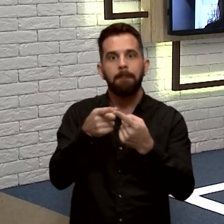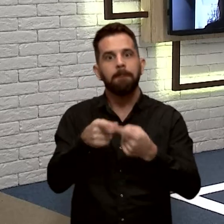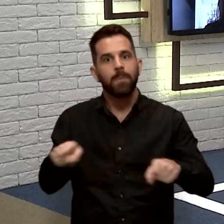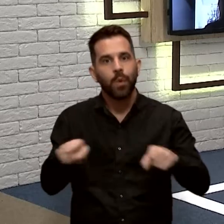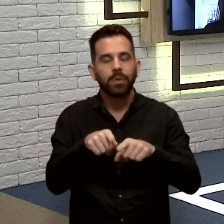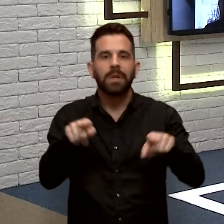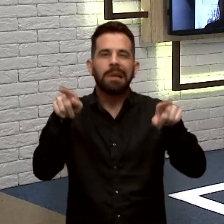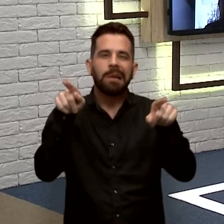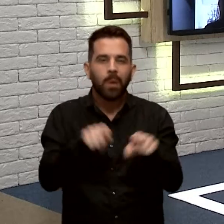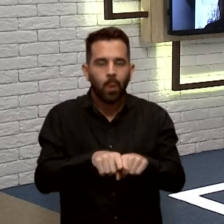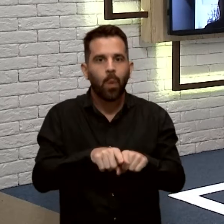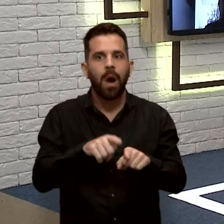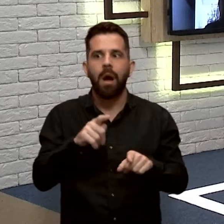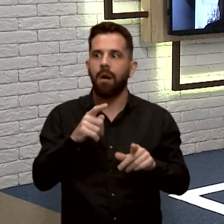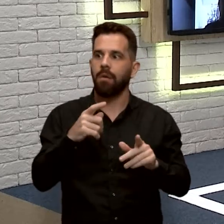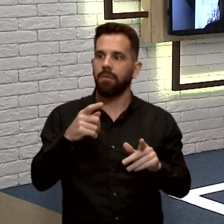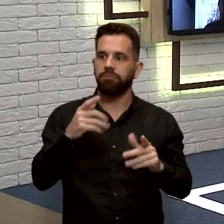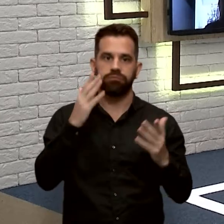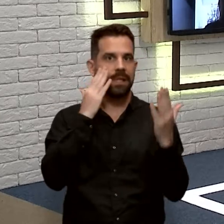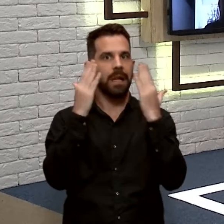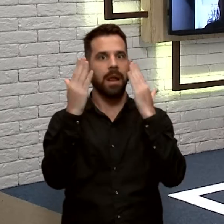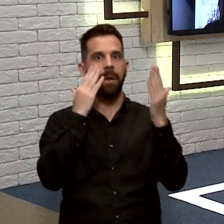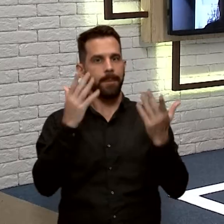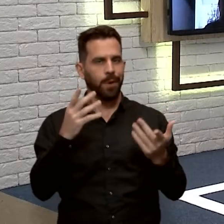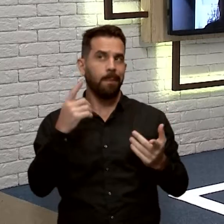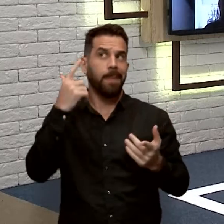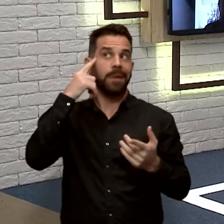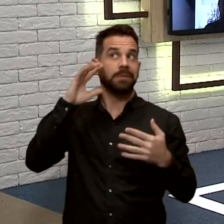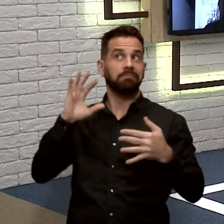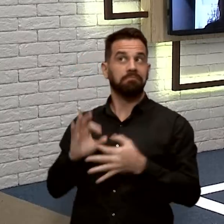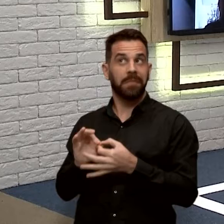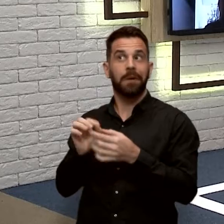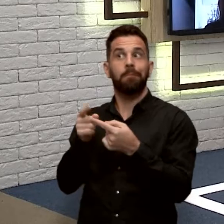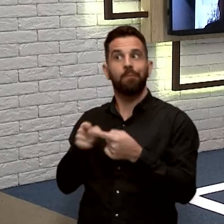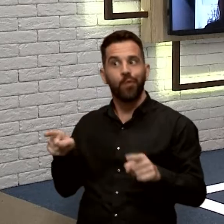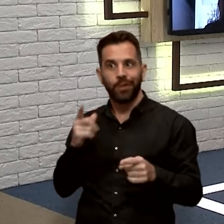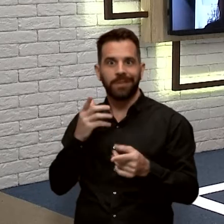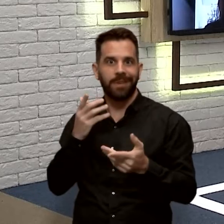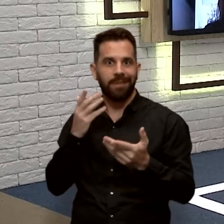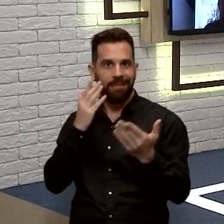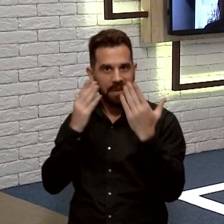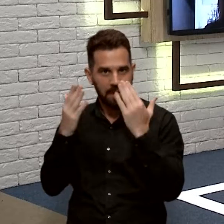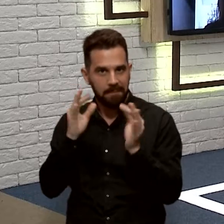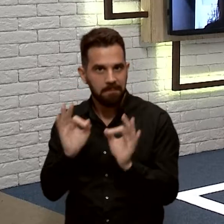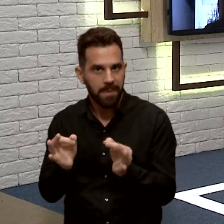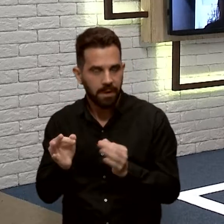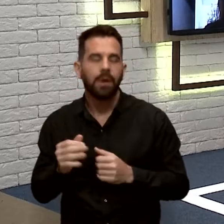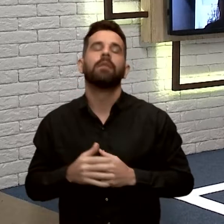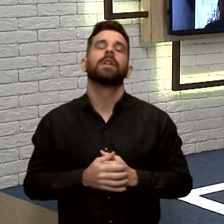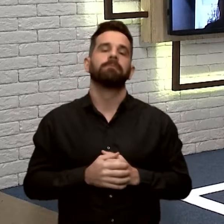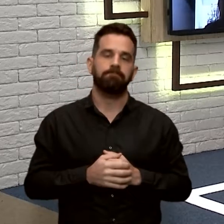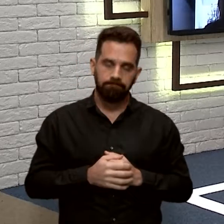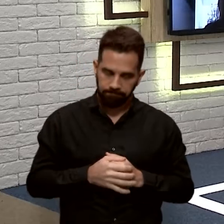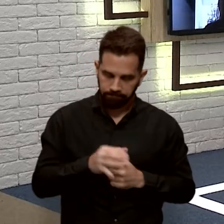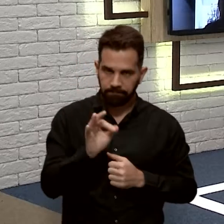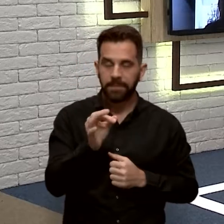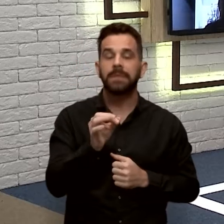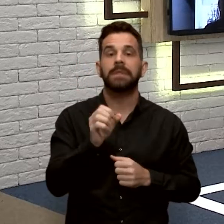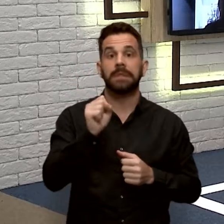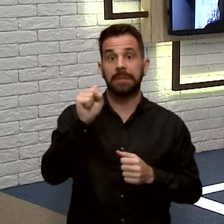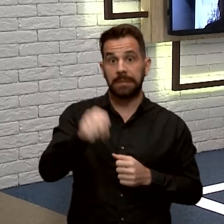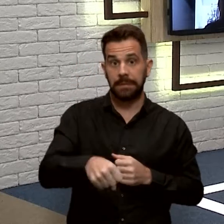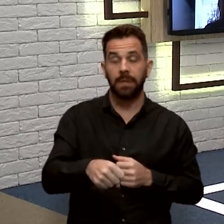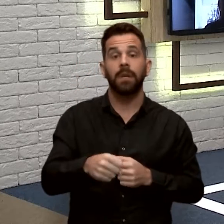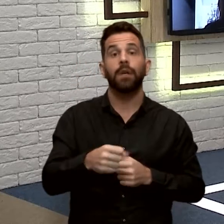terapia para eles também? Pensando até na ideia da musicoterapia, né? Exatamente. Então, o que aconteceu a partir de 2017,